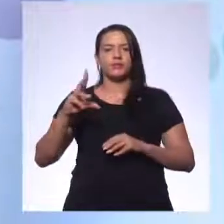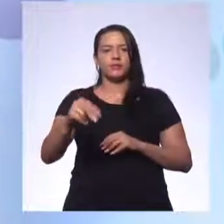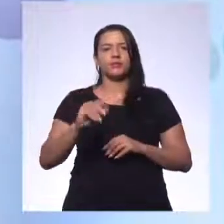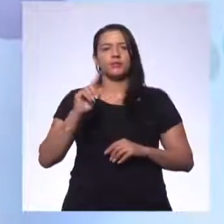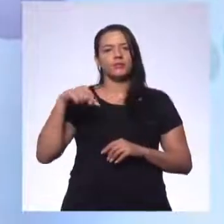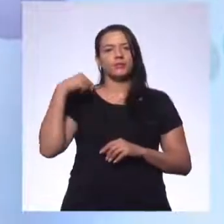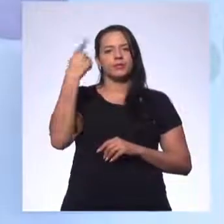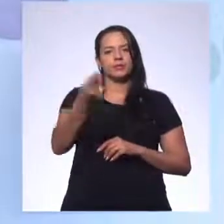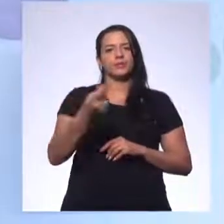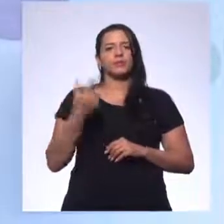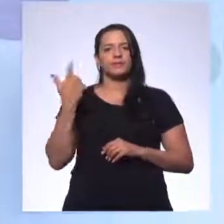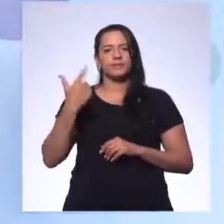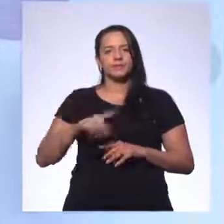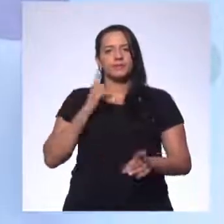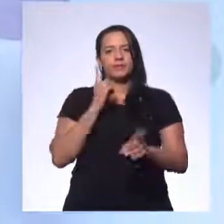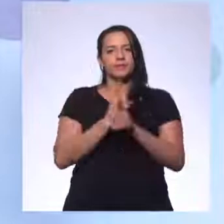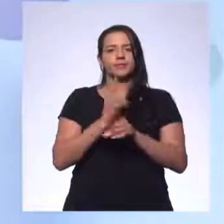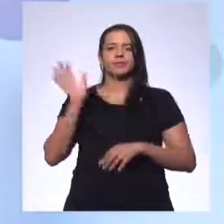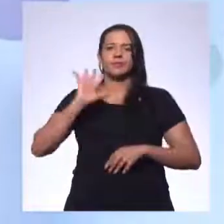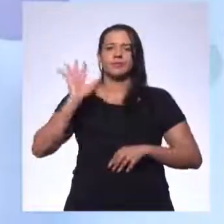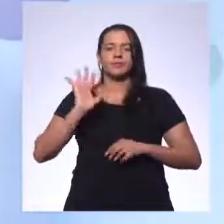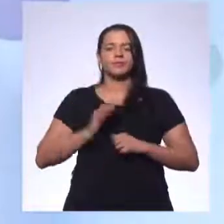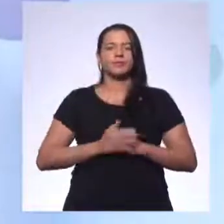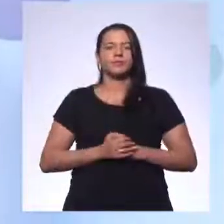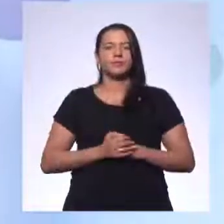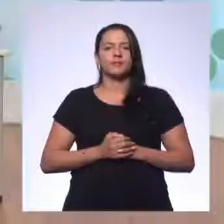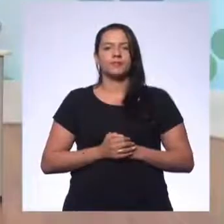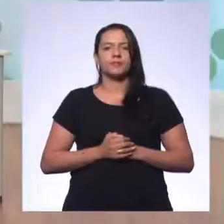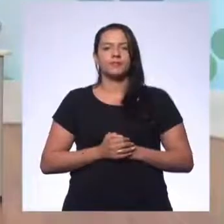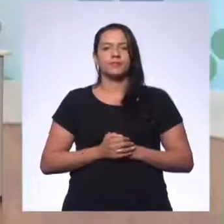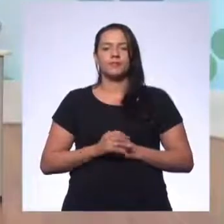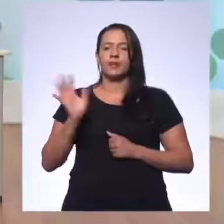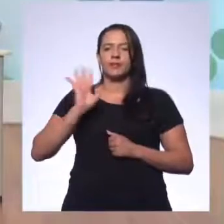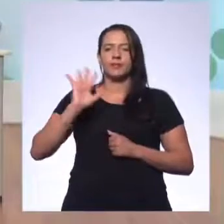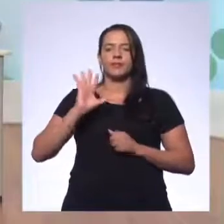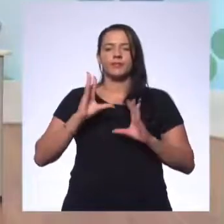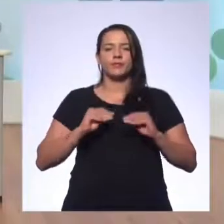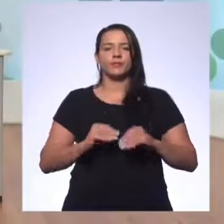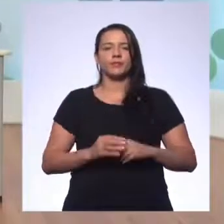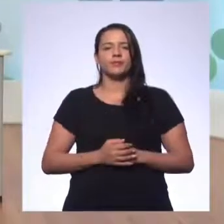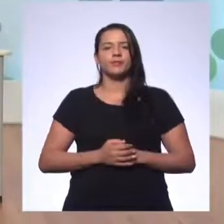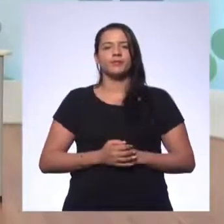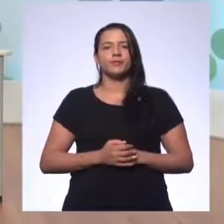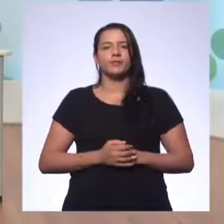E a gente se vê na semana que vem. Beijos e até mais. Boa noite, até a próxima.